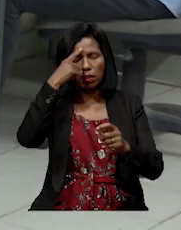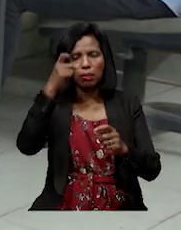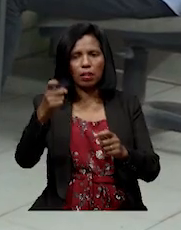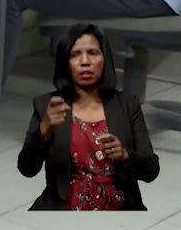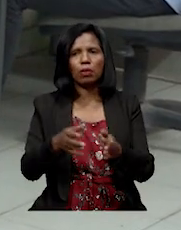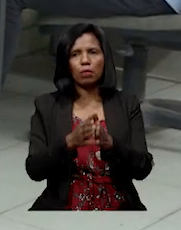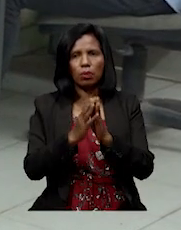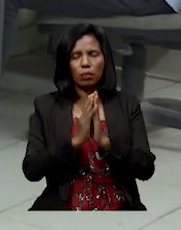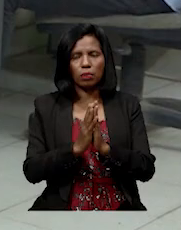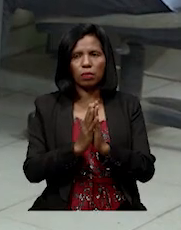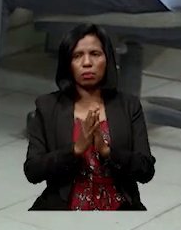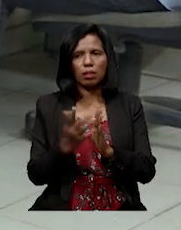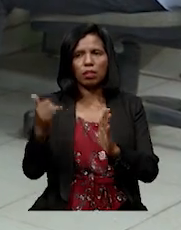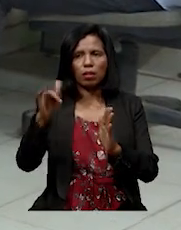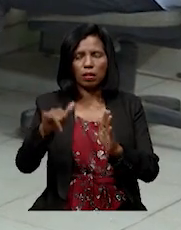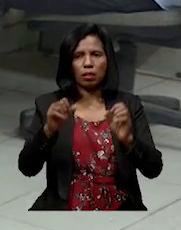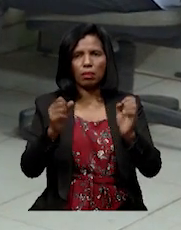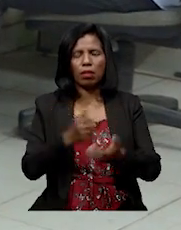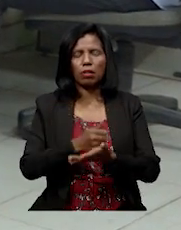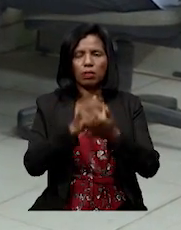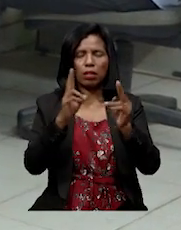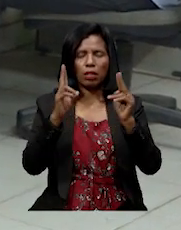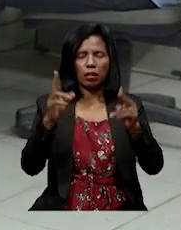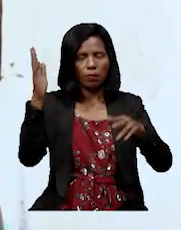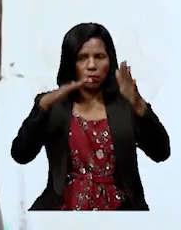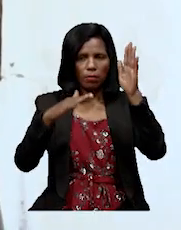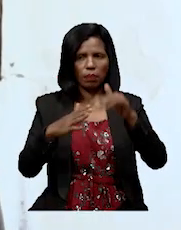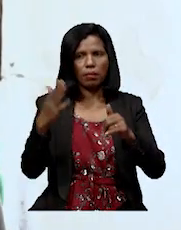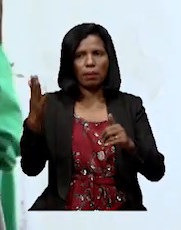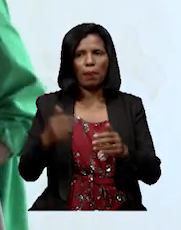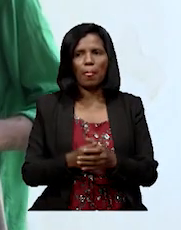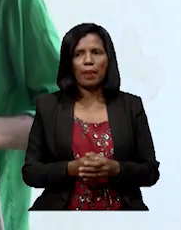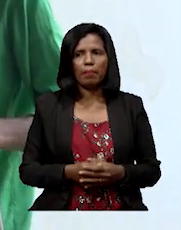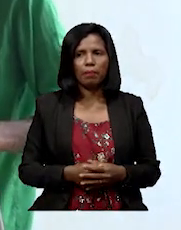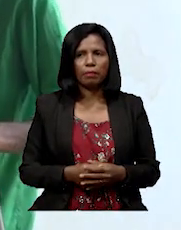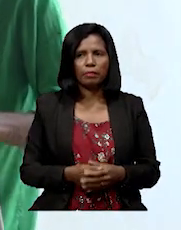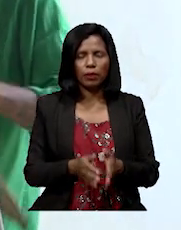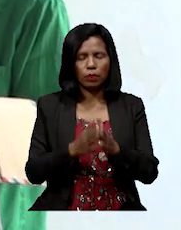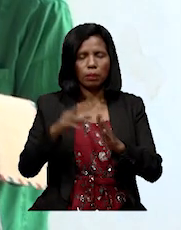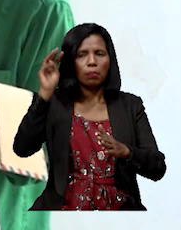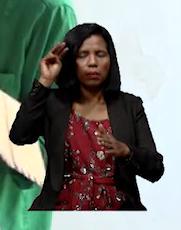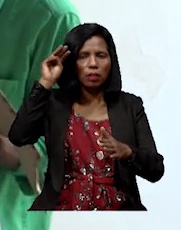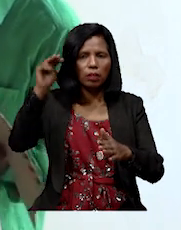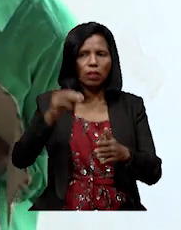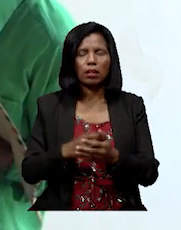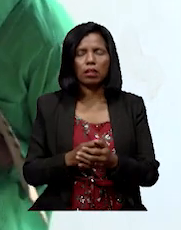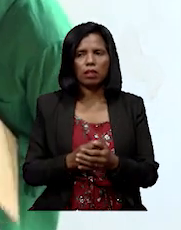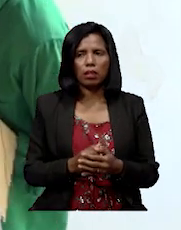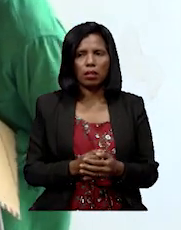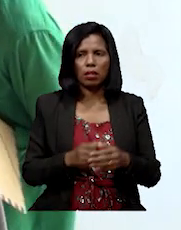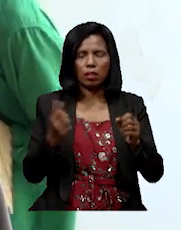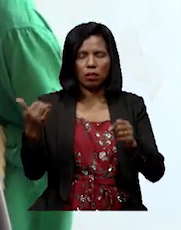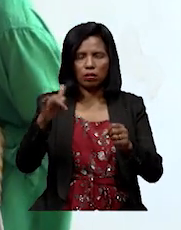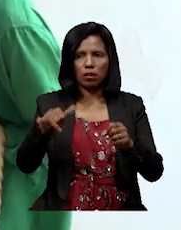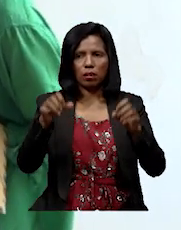suba parte relevante, a tubele resolve la lais problema ne. O suba ambe ministério relevante, a tu sira